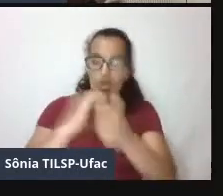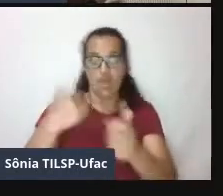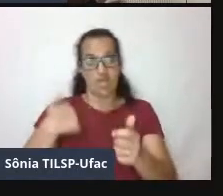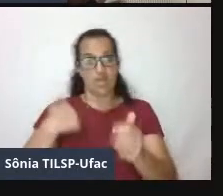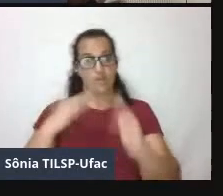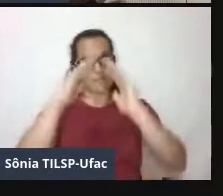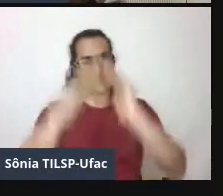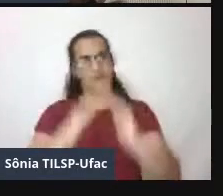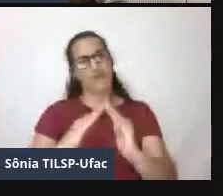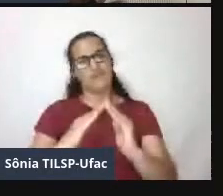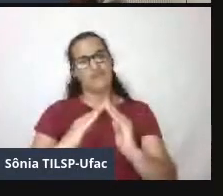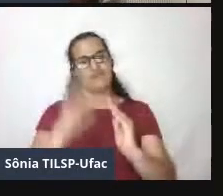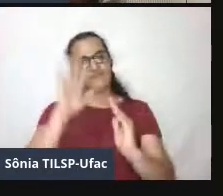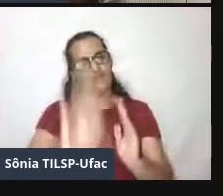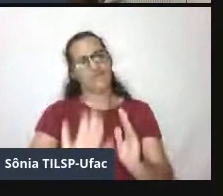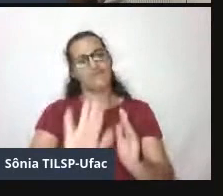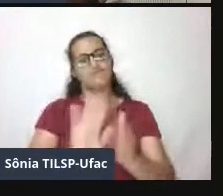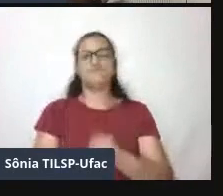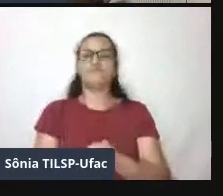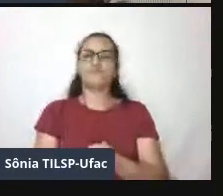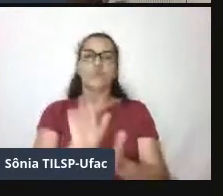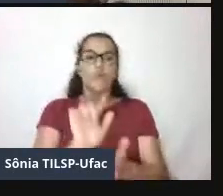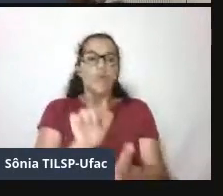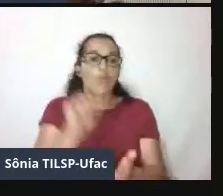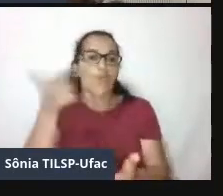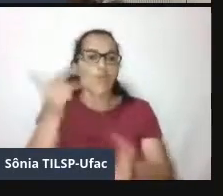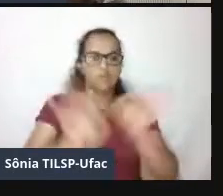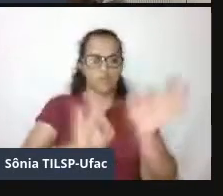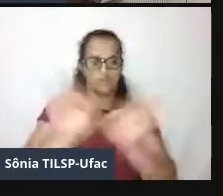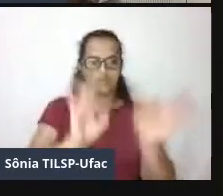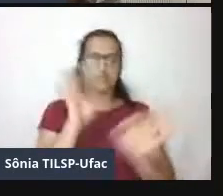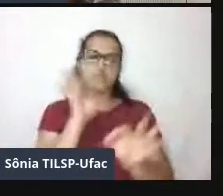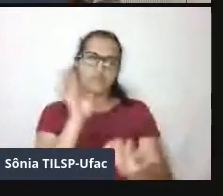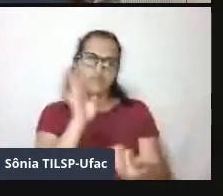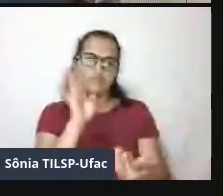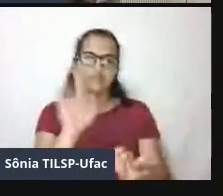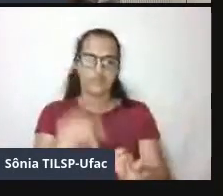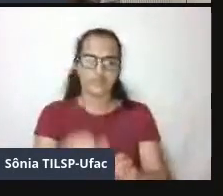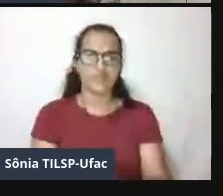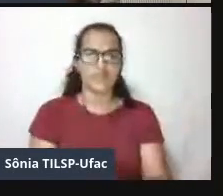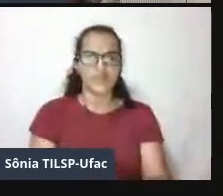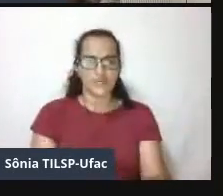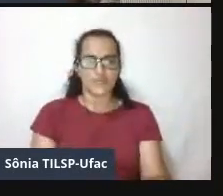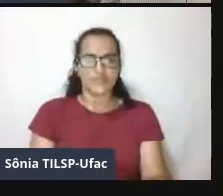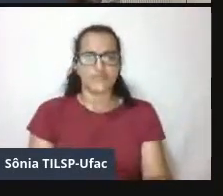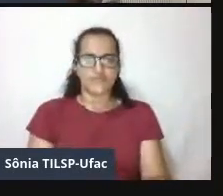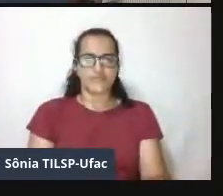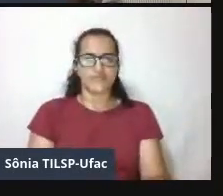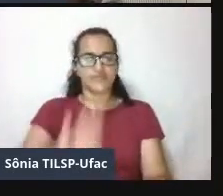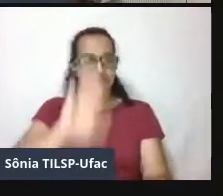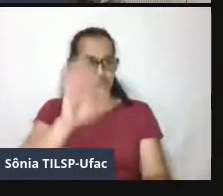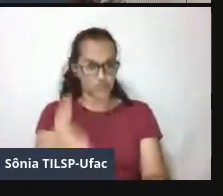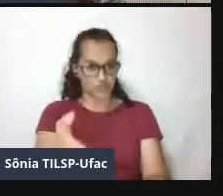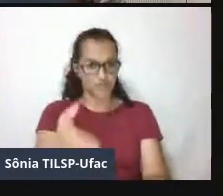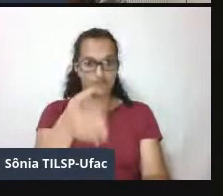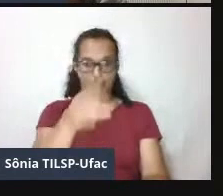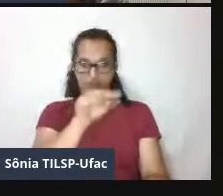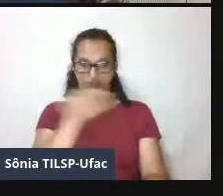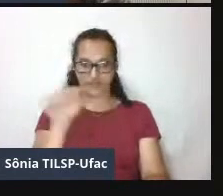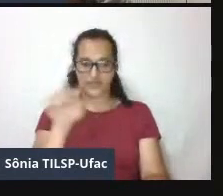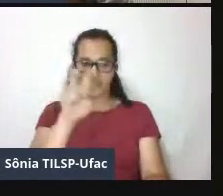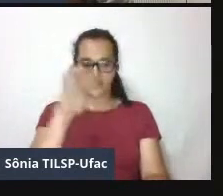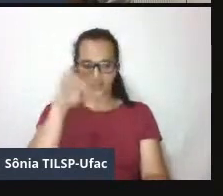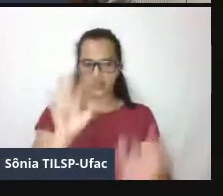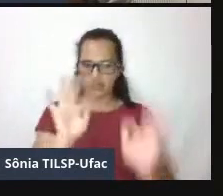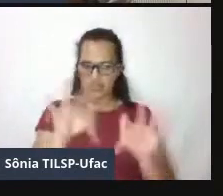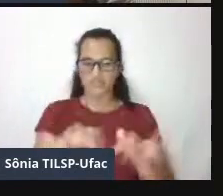aqui. Um outro projeto bem interessante, eu falei que eu não ia me estender mais de 1 hora, são 19 em ponto, em 5 minutos eu encerro,